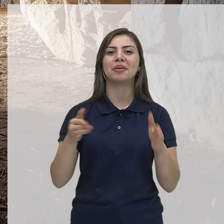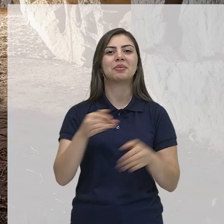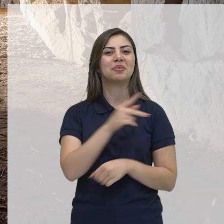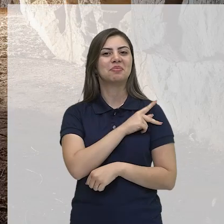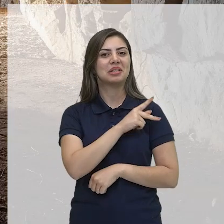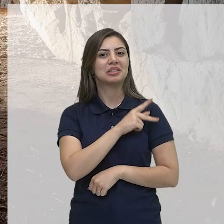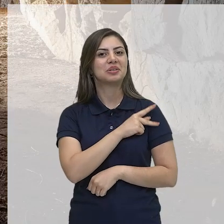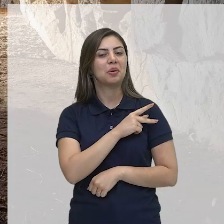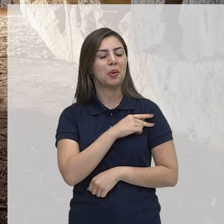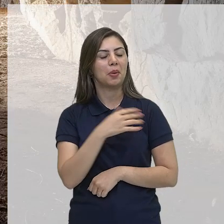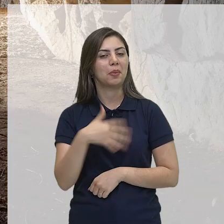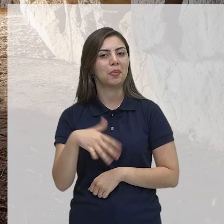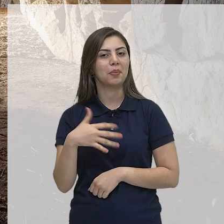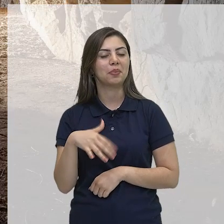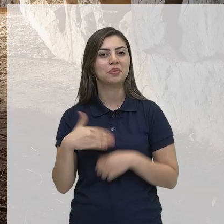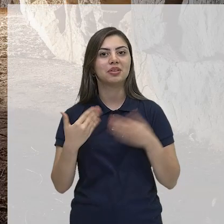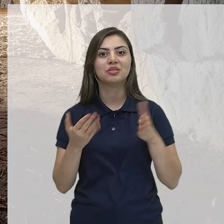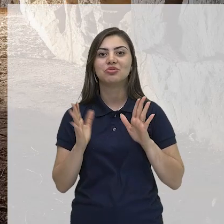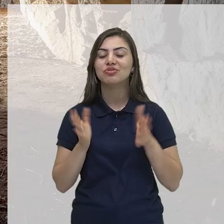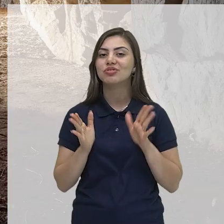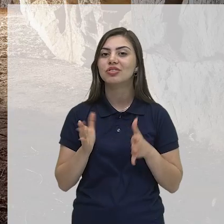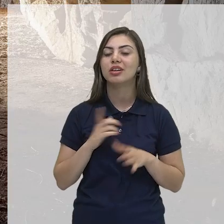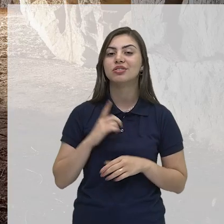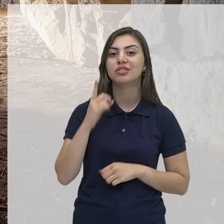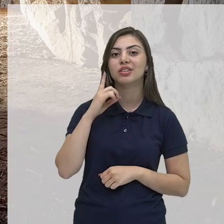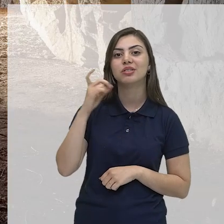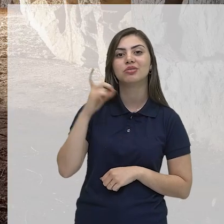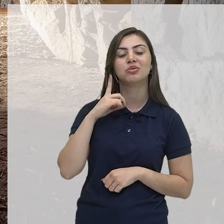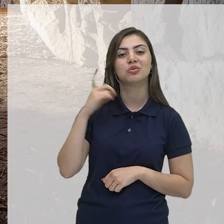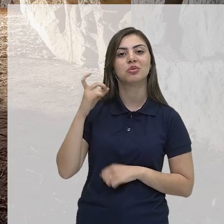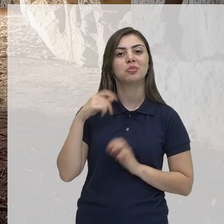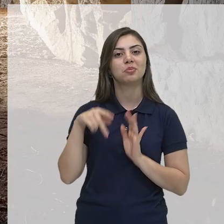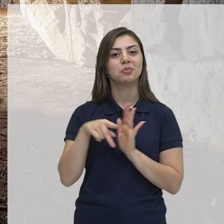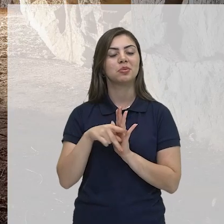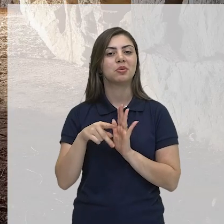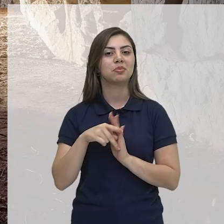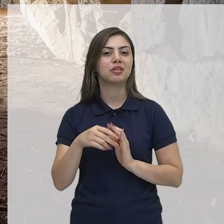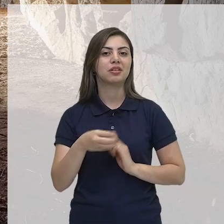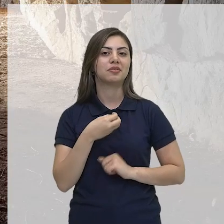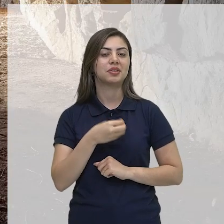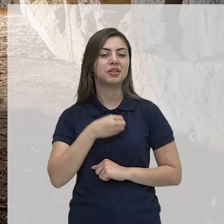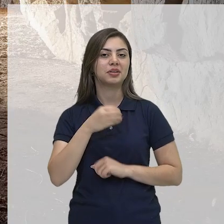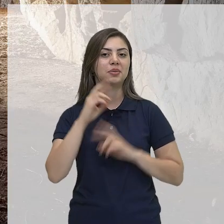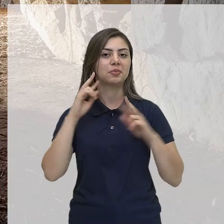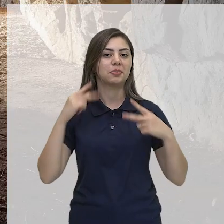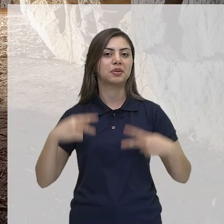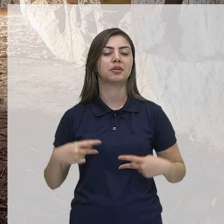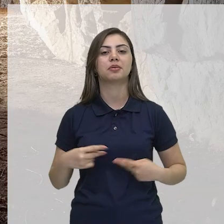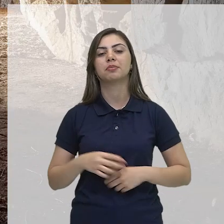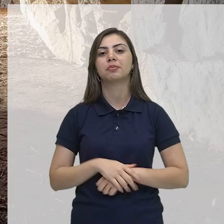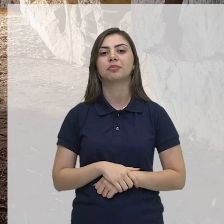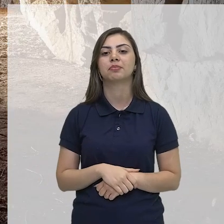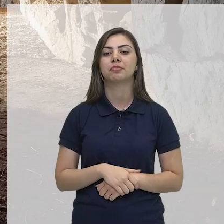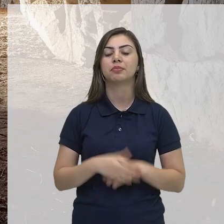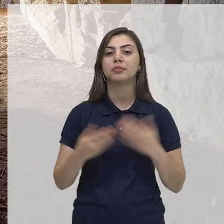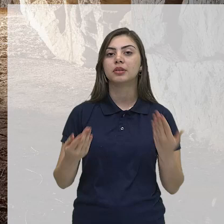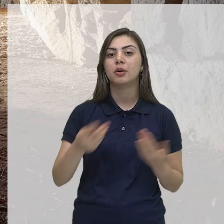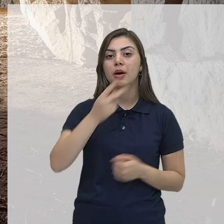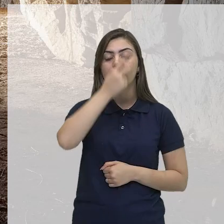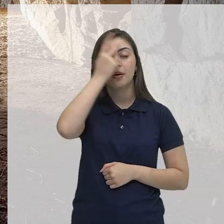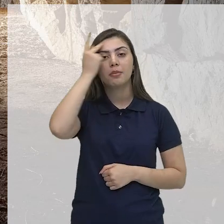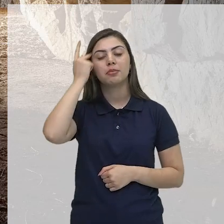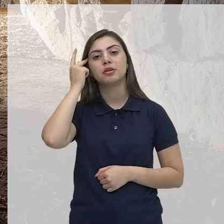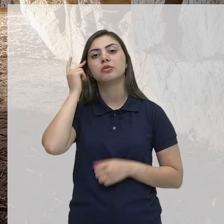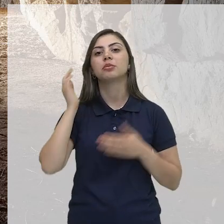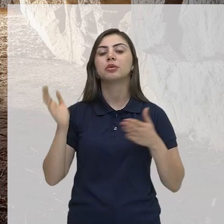já percebe a existência desses sons no nosso cotidiano. O homem pré-histórico, então, quando ele está vivendo